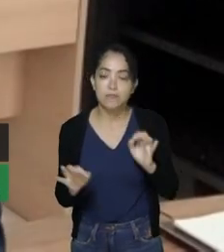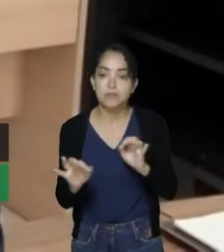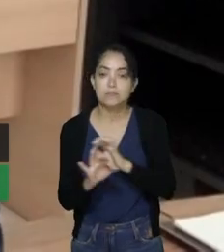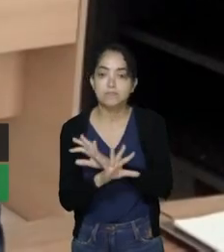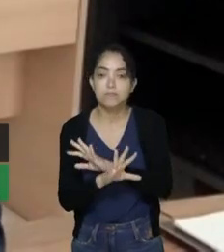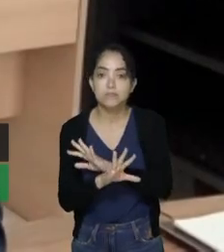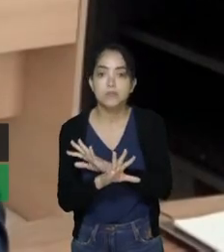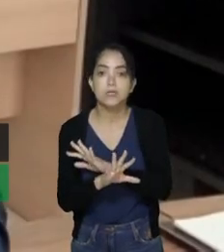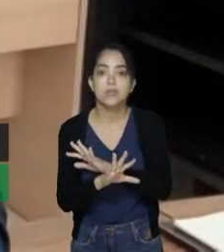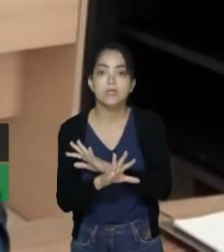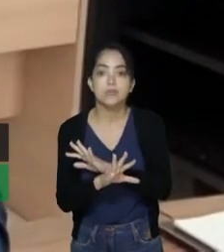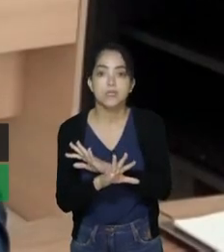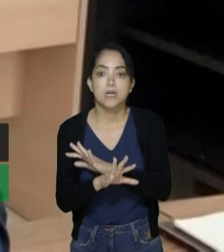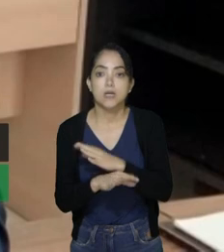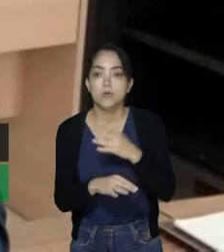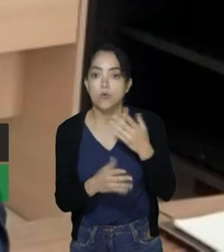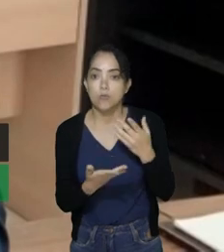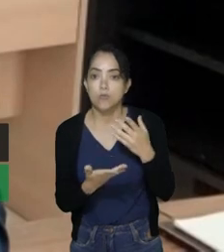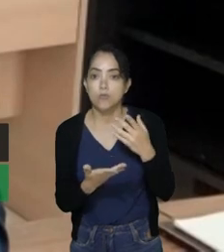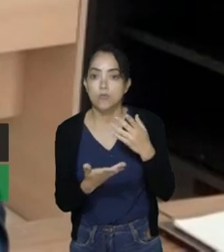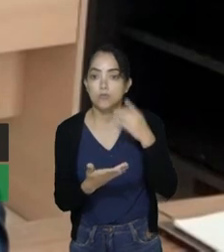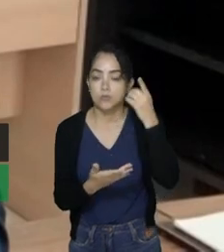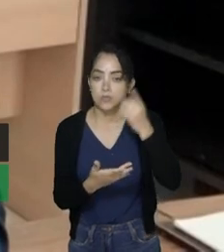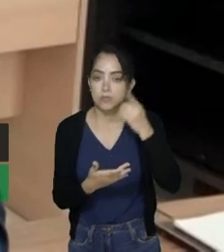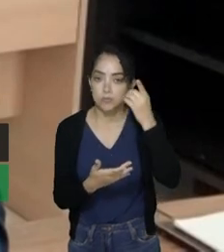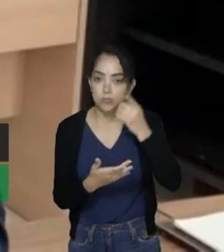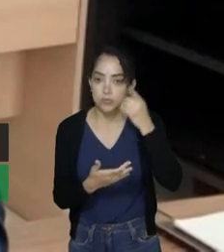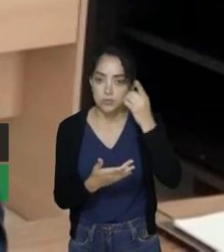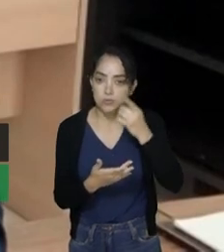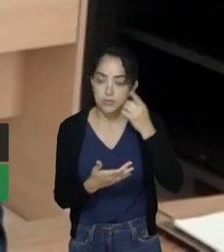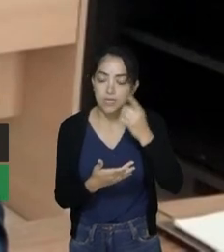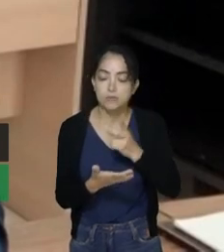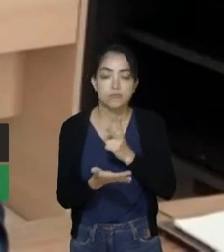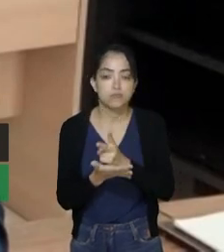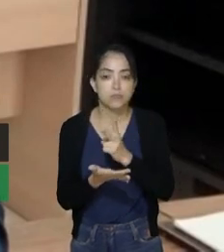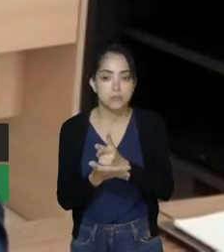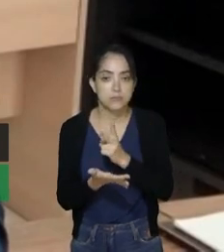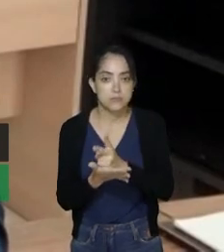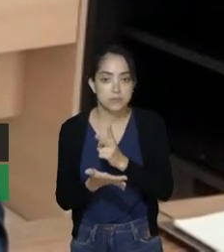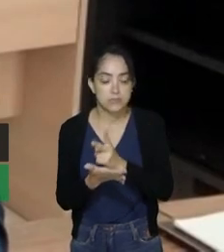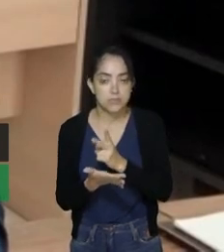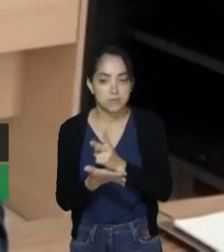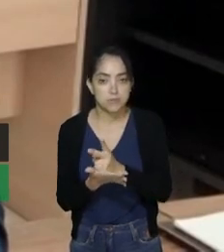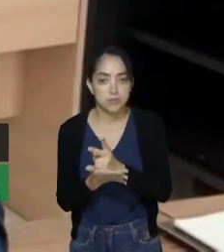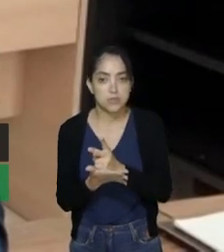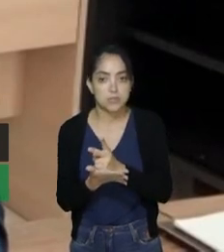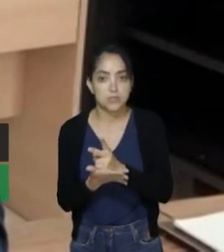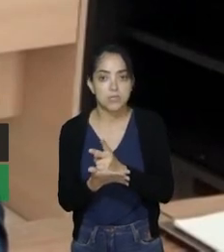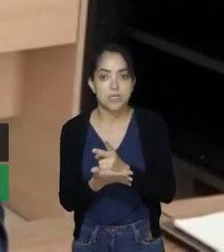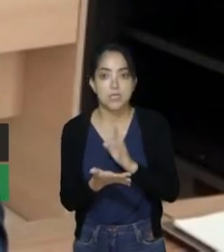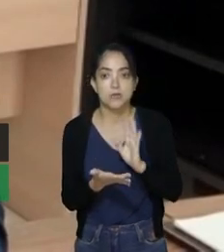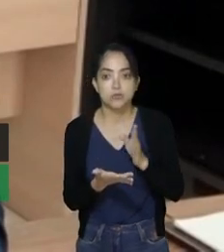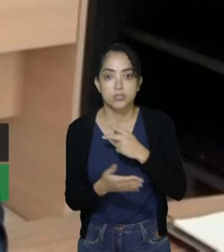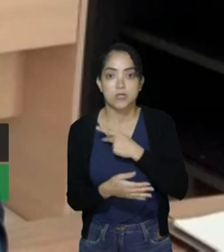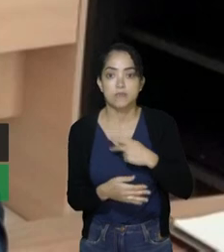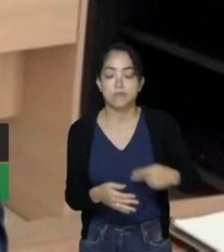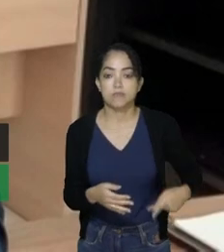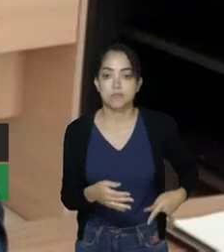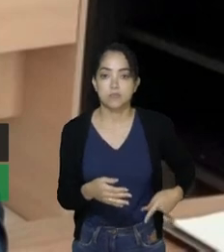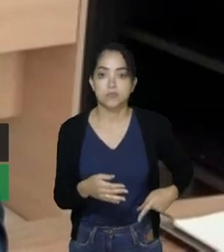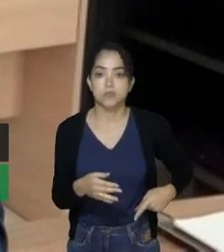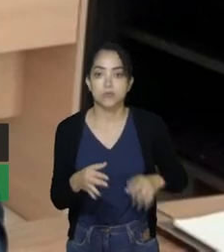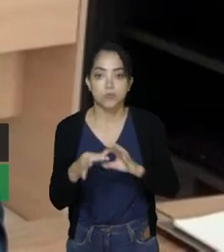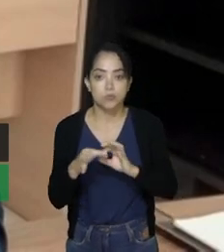ciclo como parlamentar, que sou, sempre serei, eu que fui presidente da União dos Parlamentares